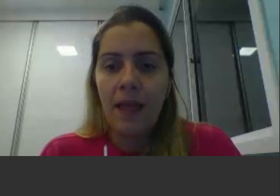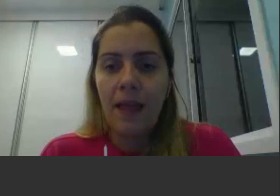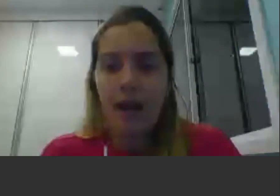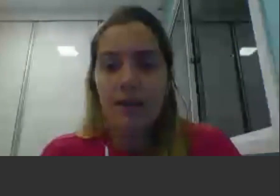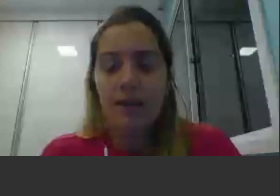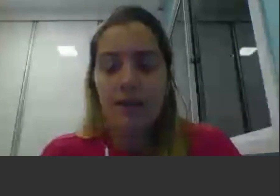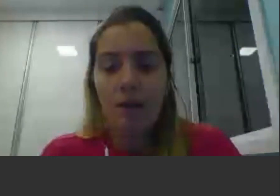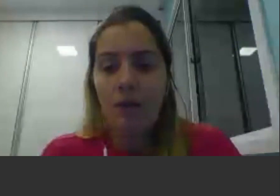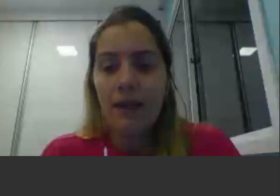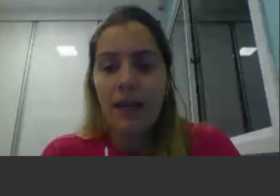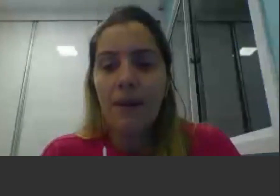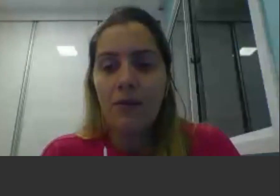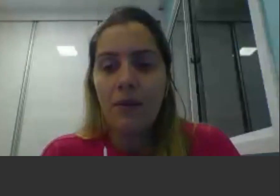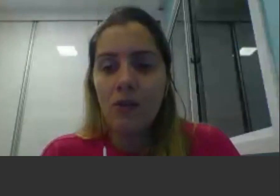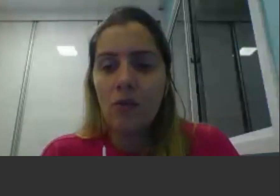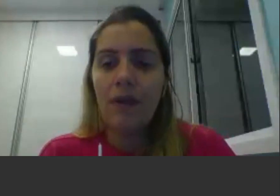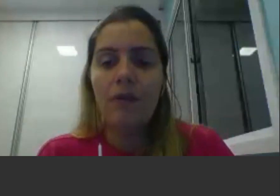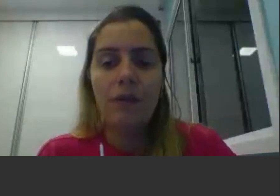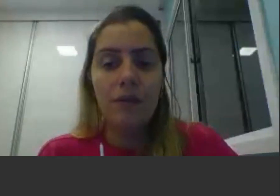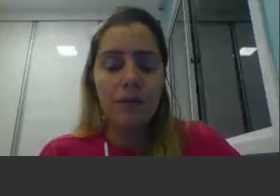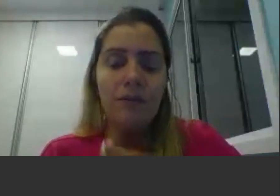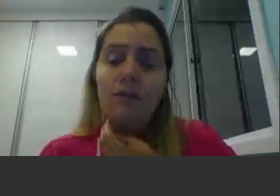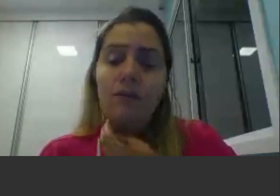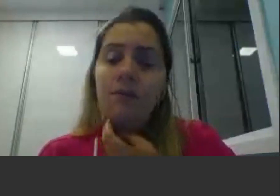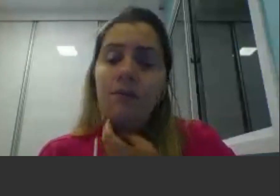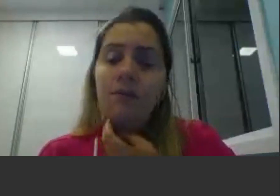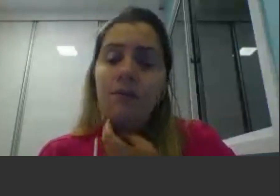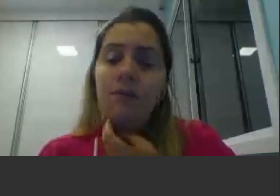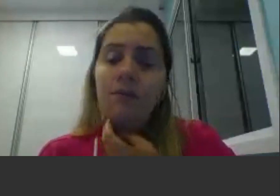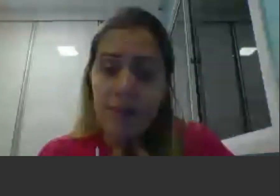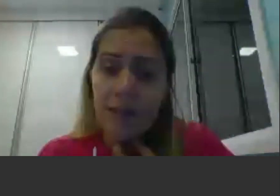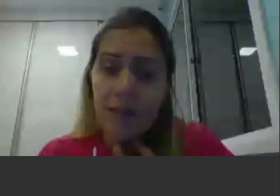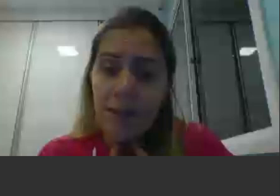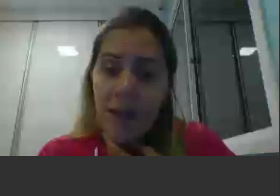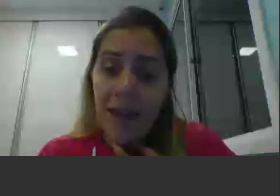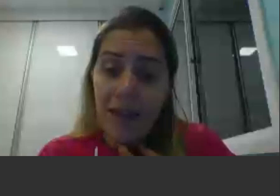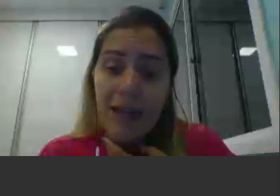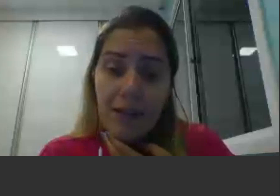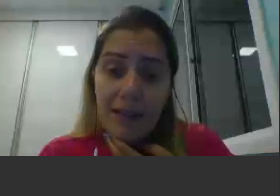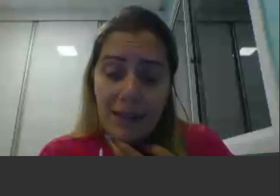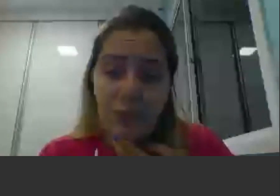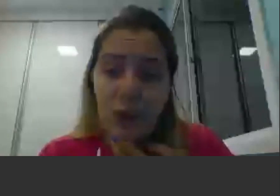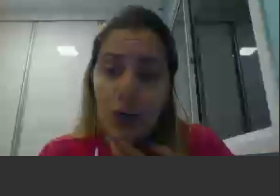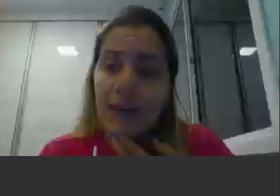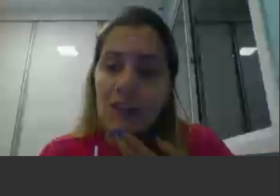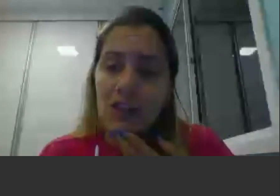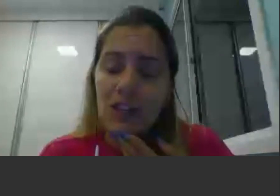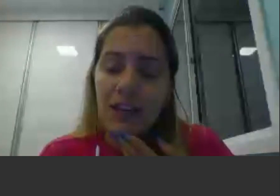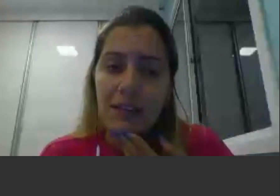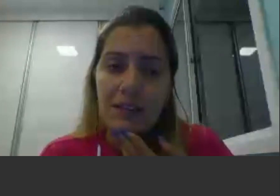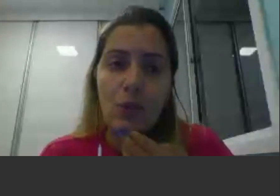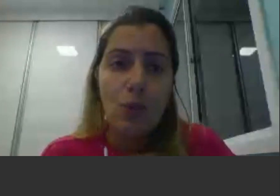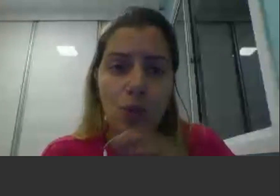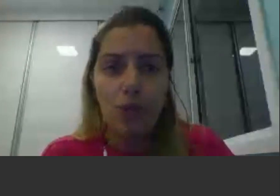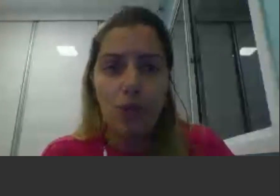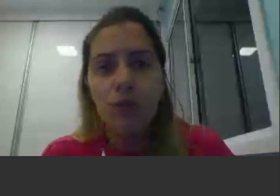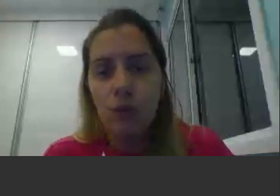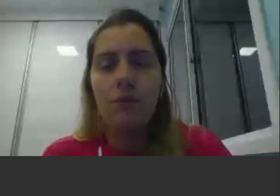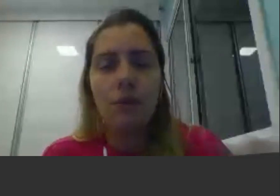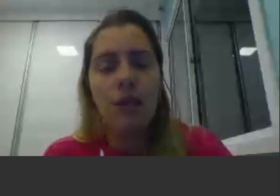ainda aguardando algum alinhamento aí superior para que isso possa ser realizado dessa forma, né? Que a gente